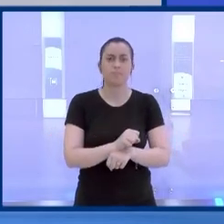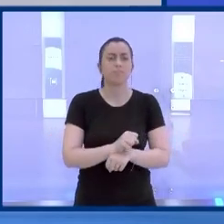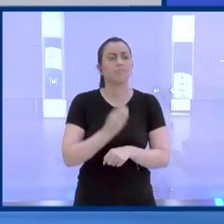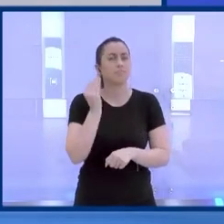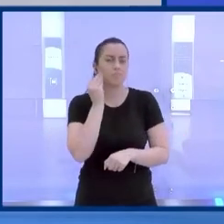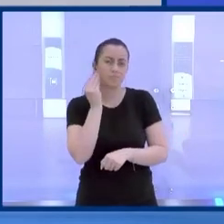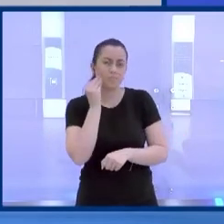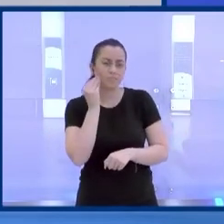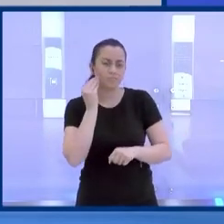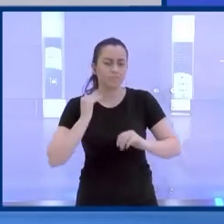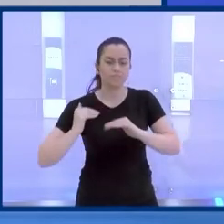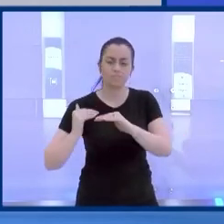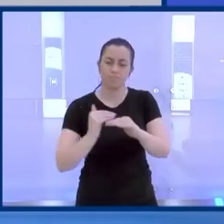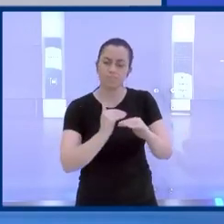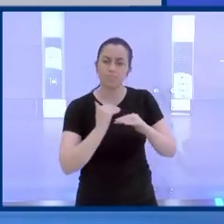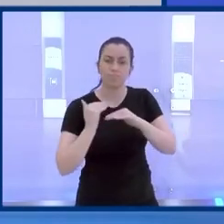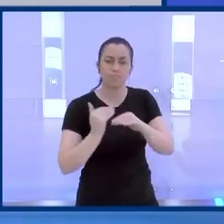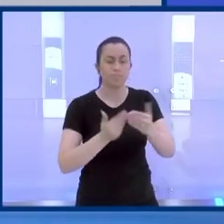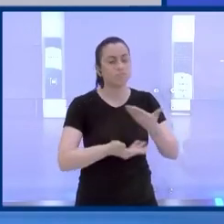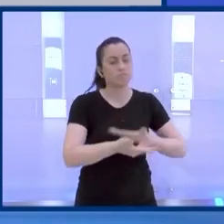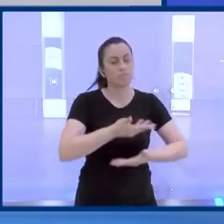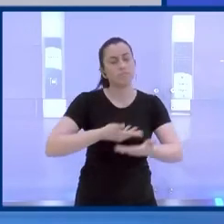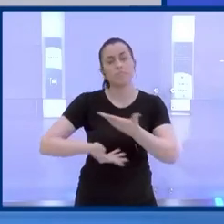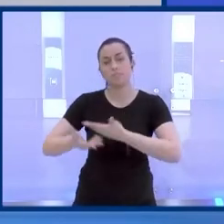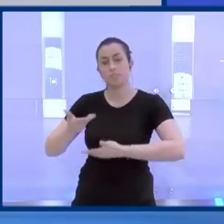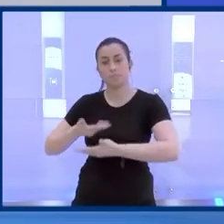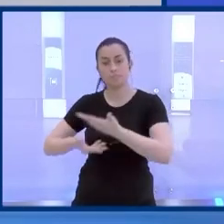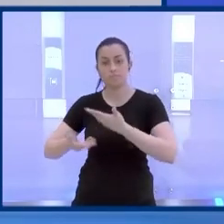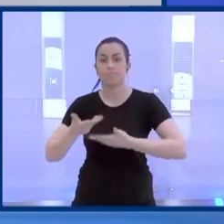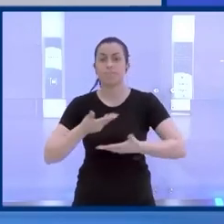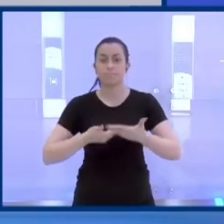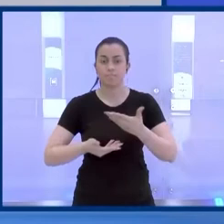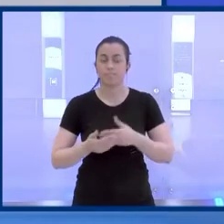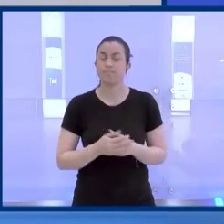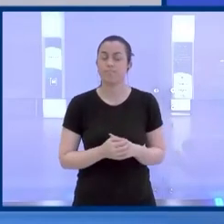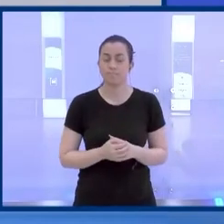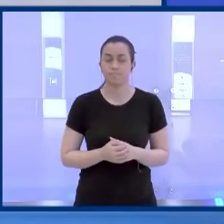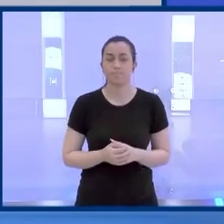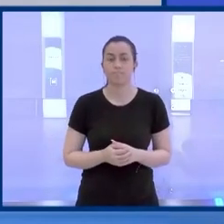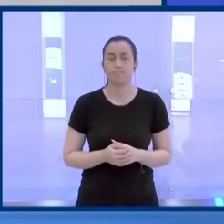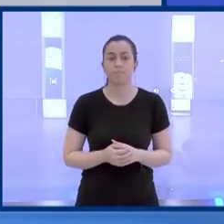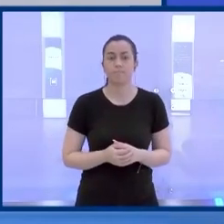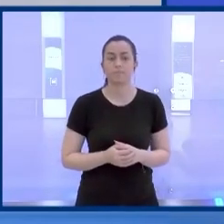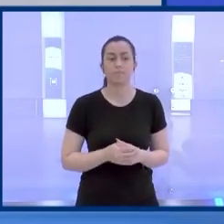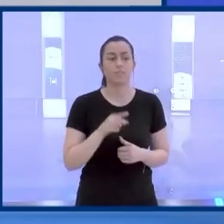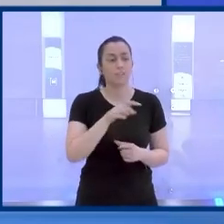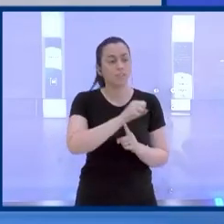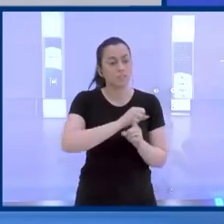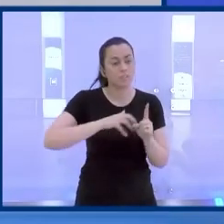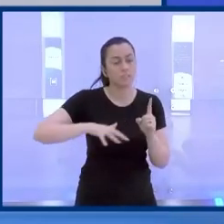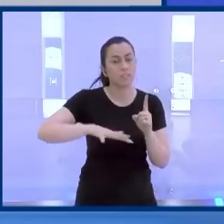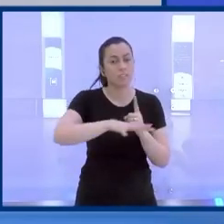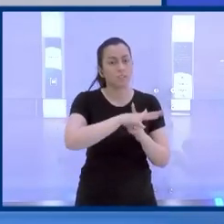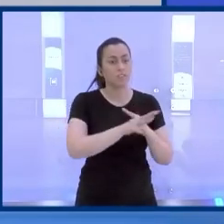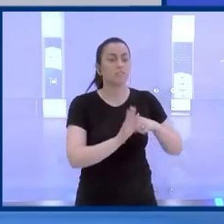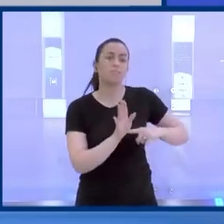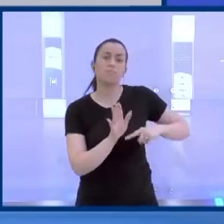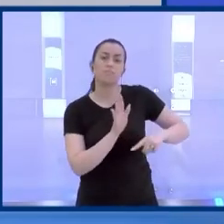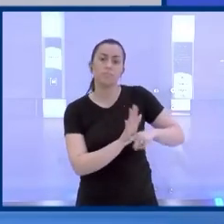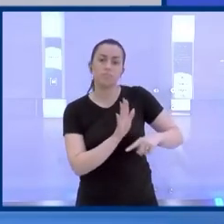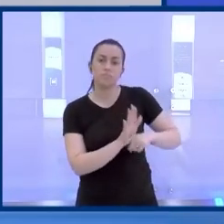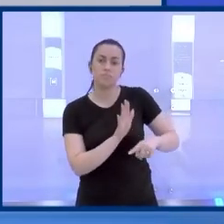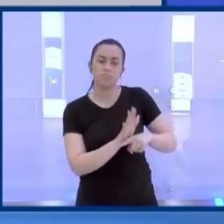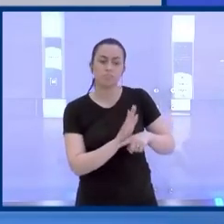modo colaborativo. Deve deixar os setores das sociedades mais aptas a certas coisas atuarem em